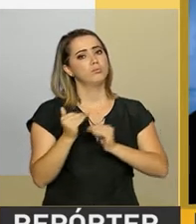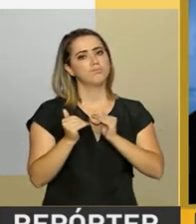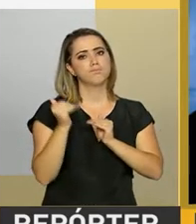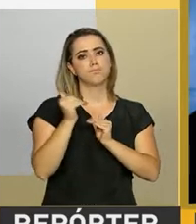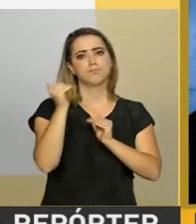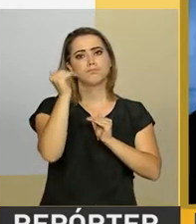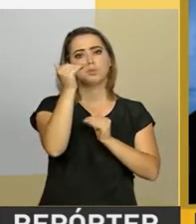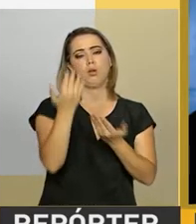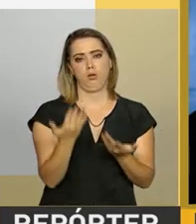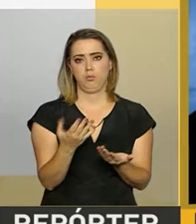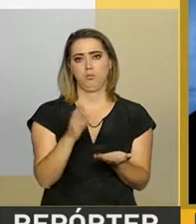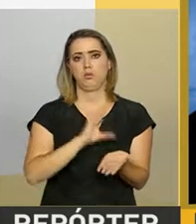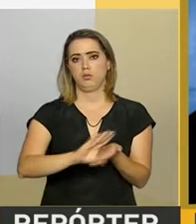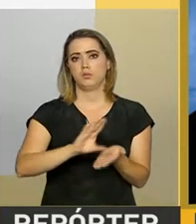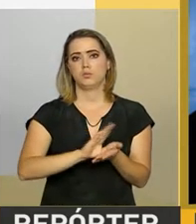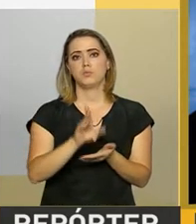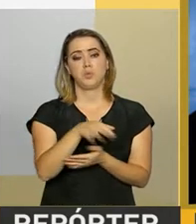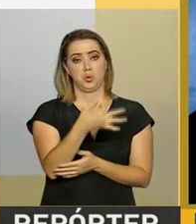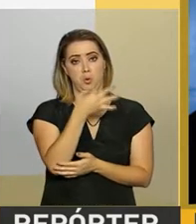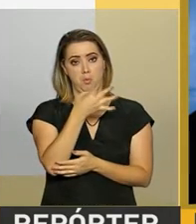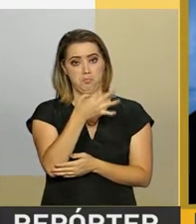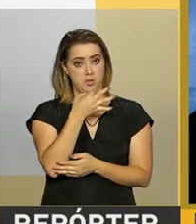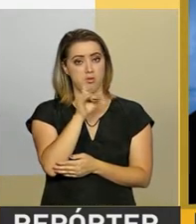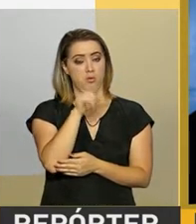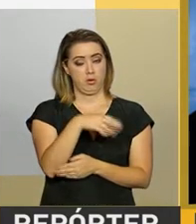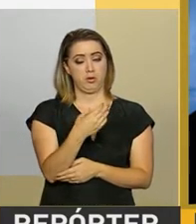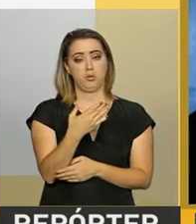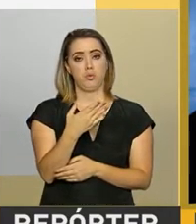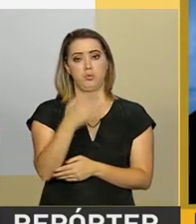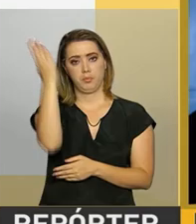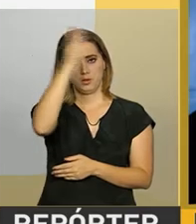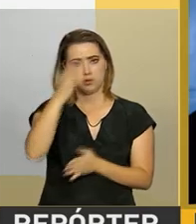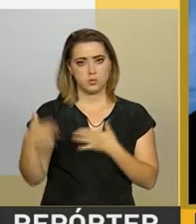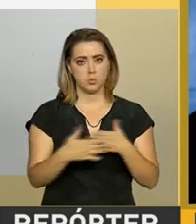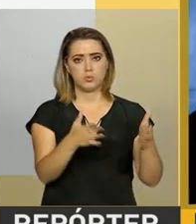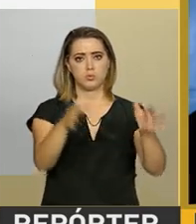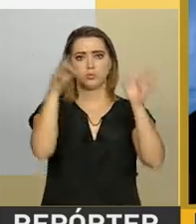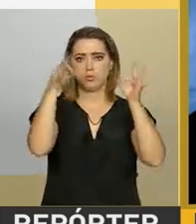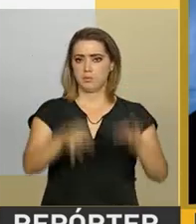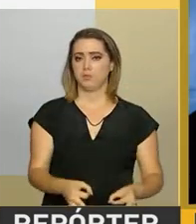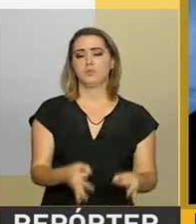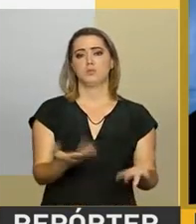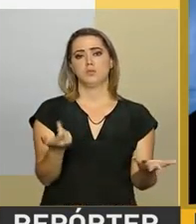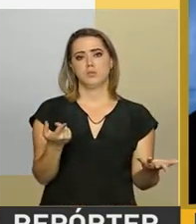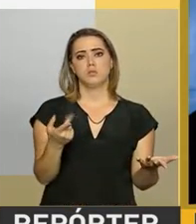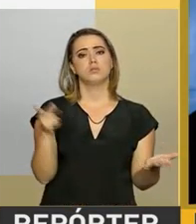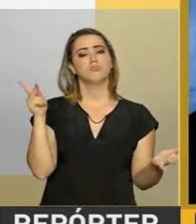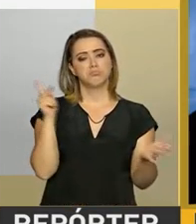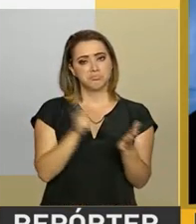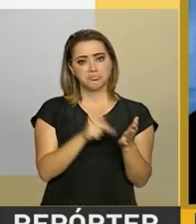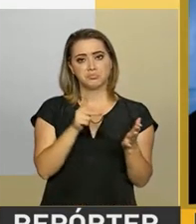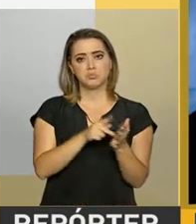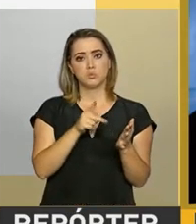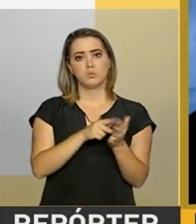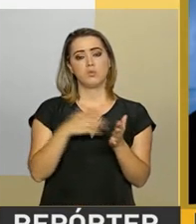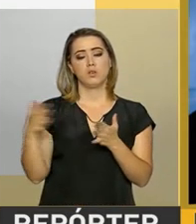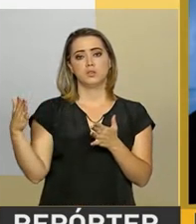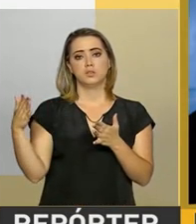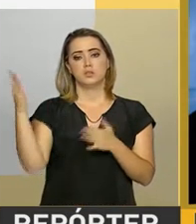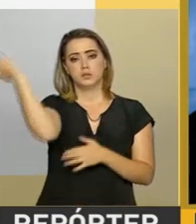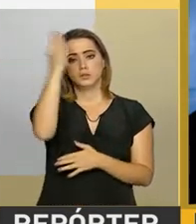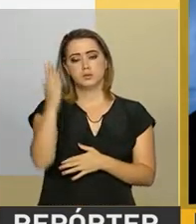investimento. Acham que o Brasil está na direção certa, acham que, de fato, o